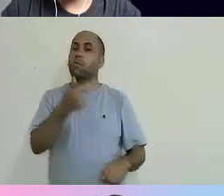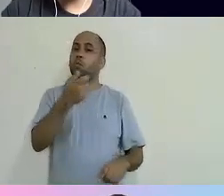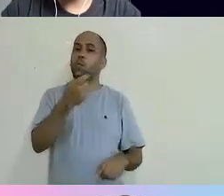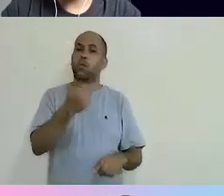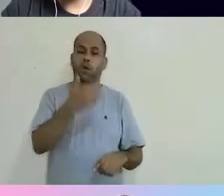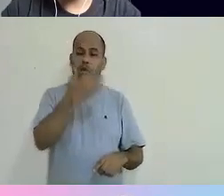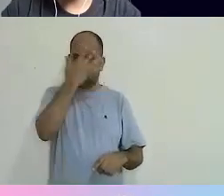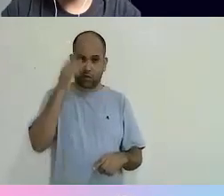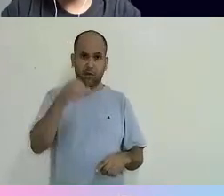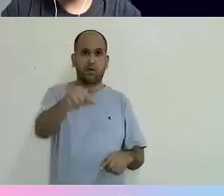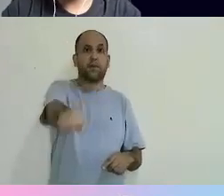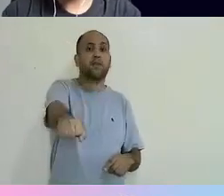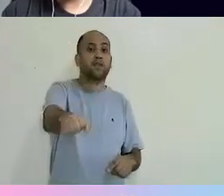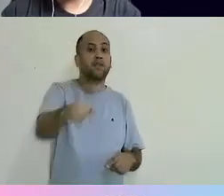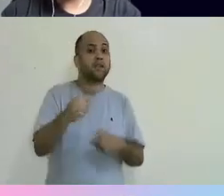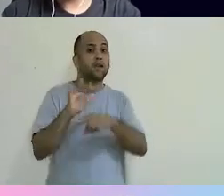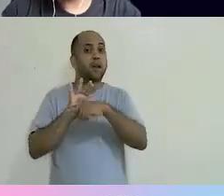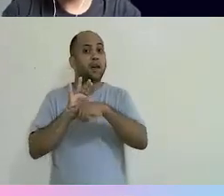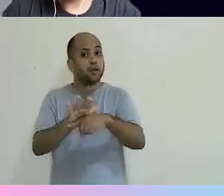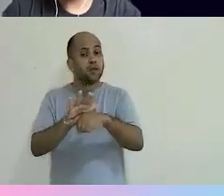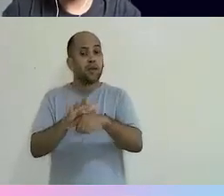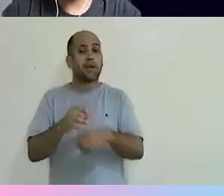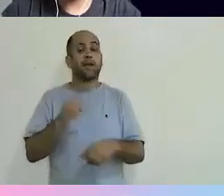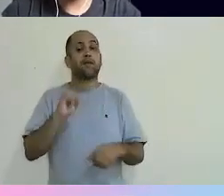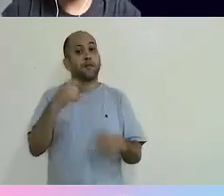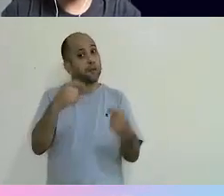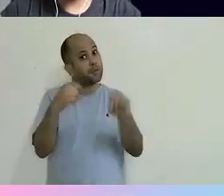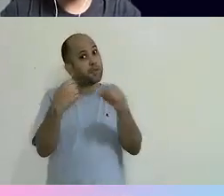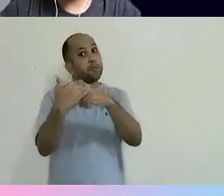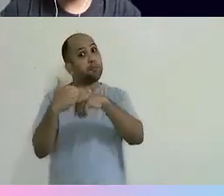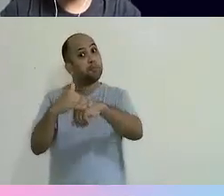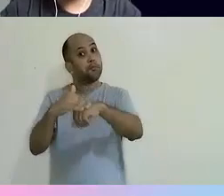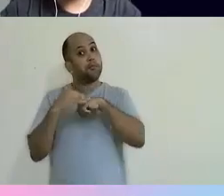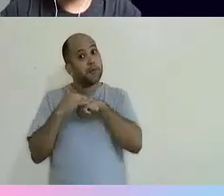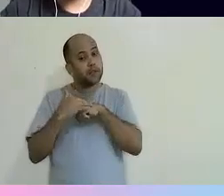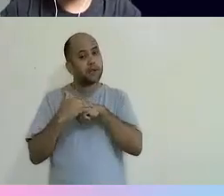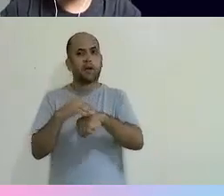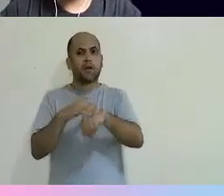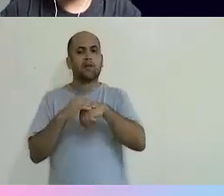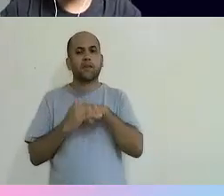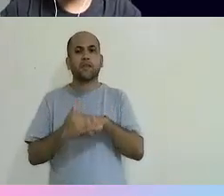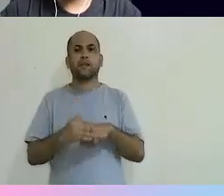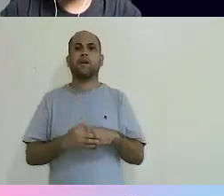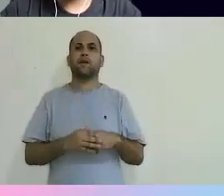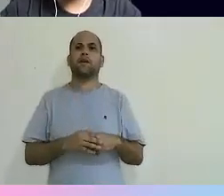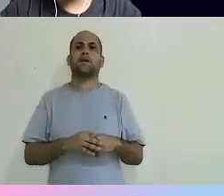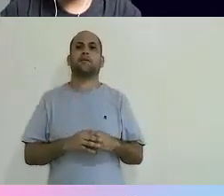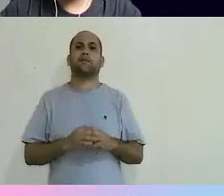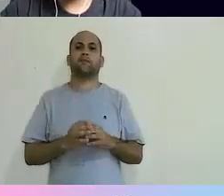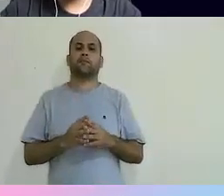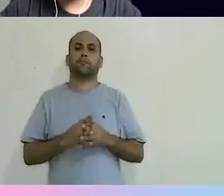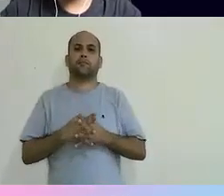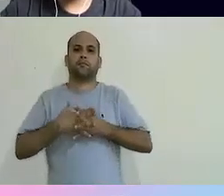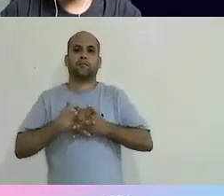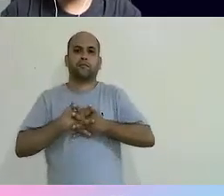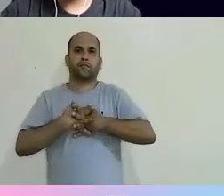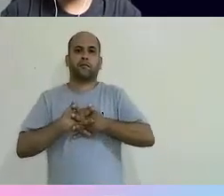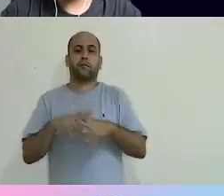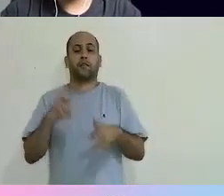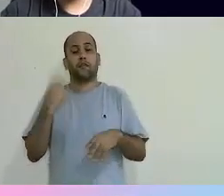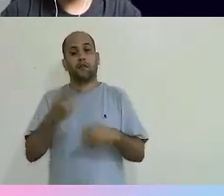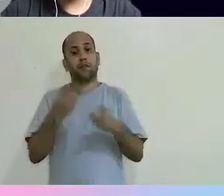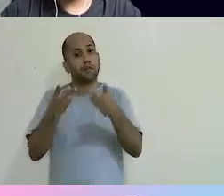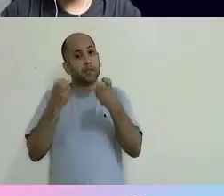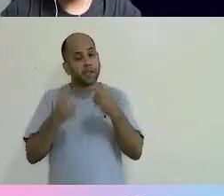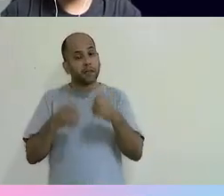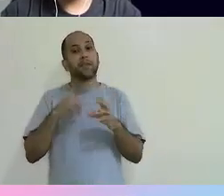não pedir ajuda, né? Você tem que ir atrás do teu desafio. A gente vê também dentro dos processos de seleção,